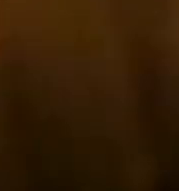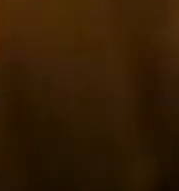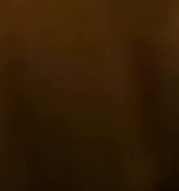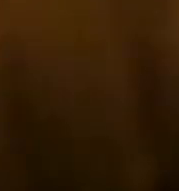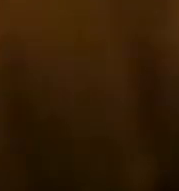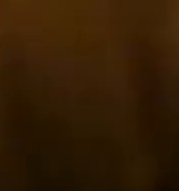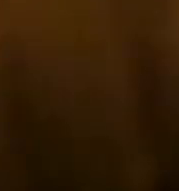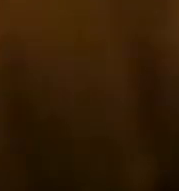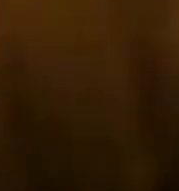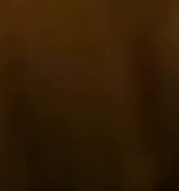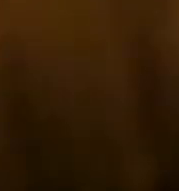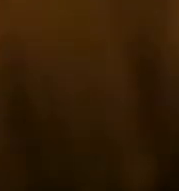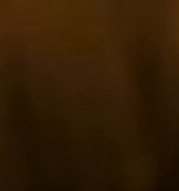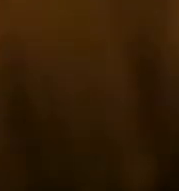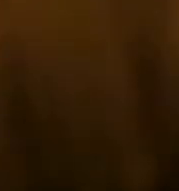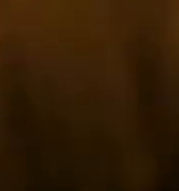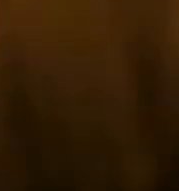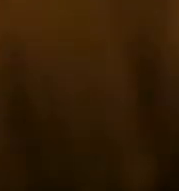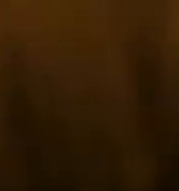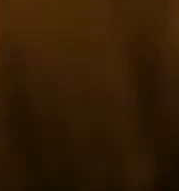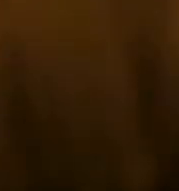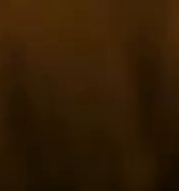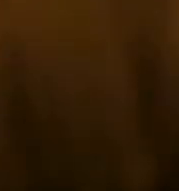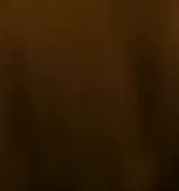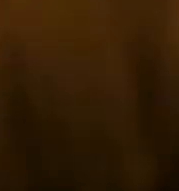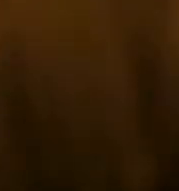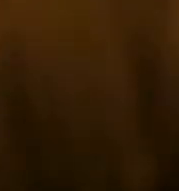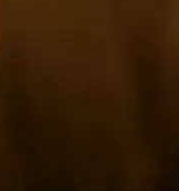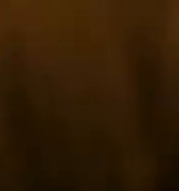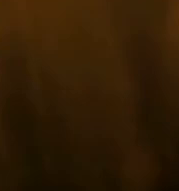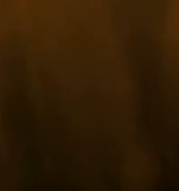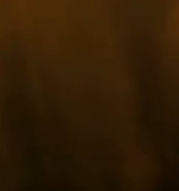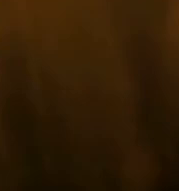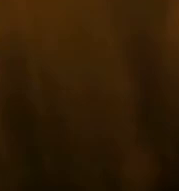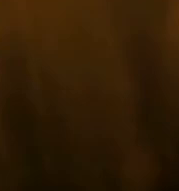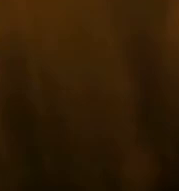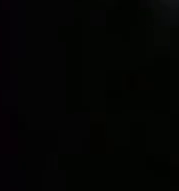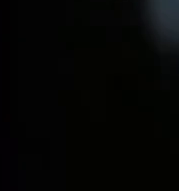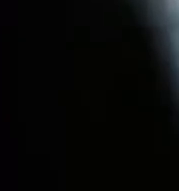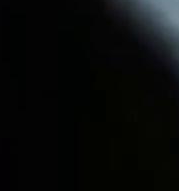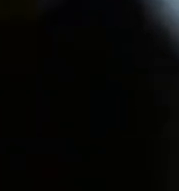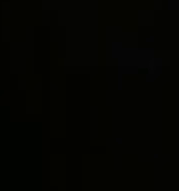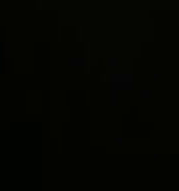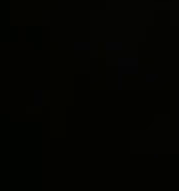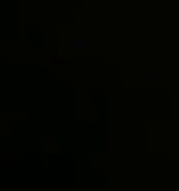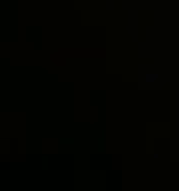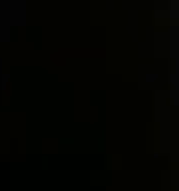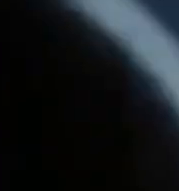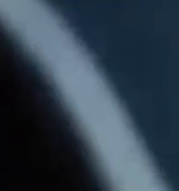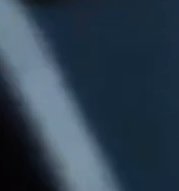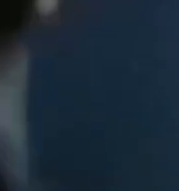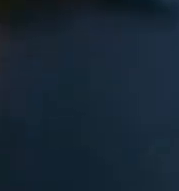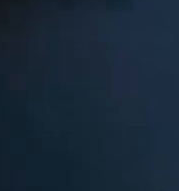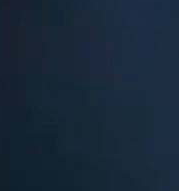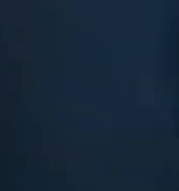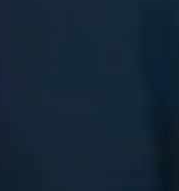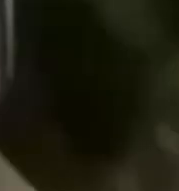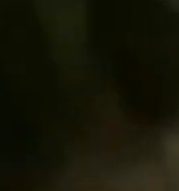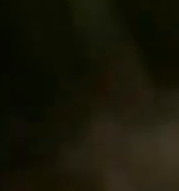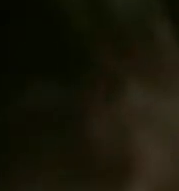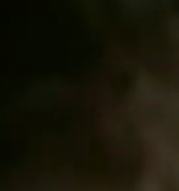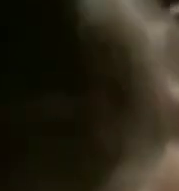mortos. Porém, era perigoso andar pelas ruas com tantos espíritos à solta. Assim, as pessoas se